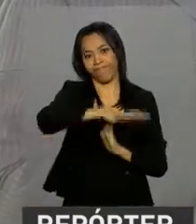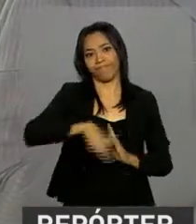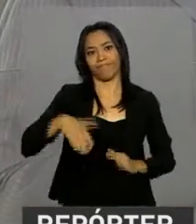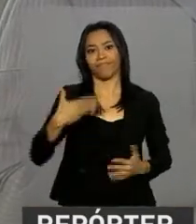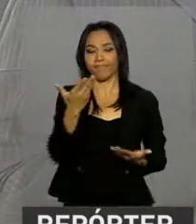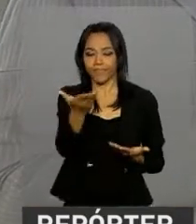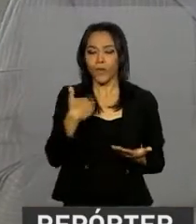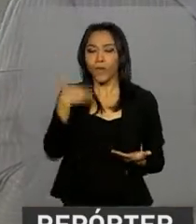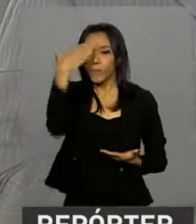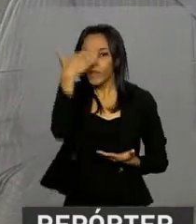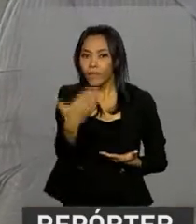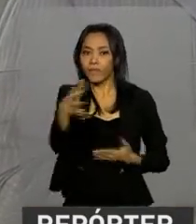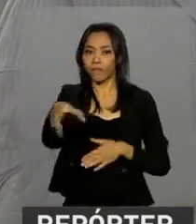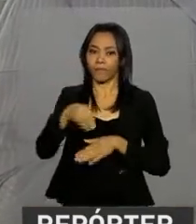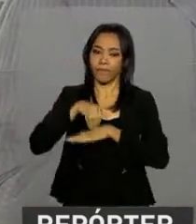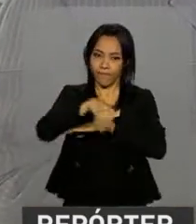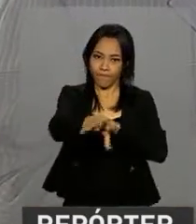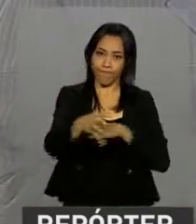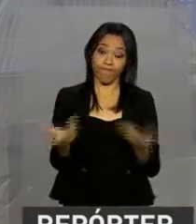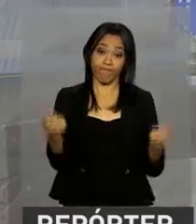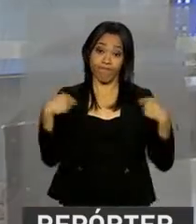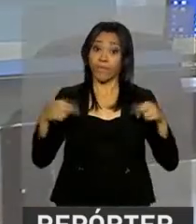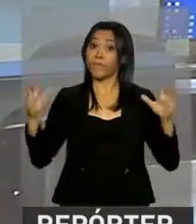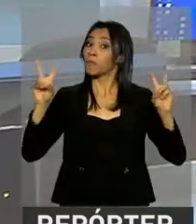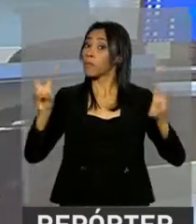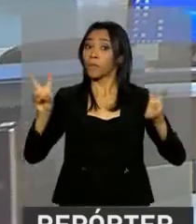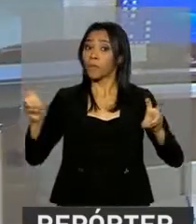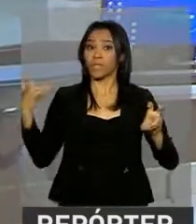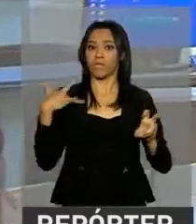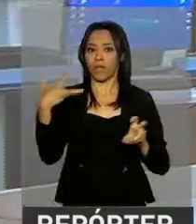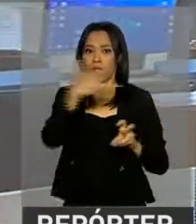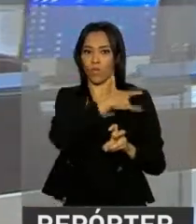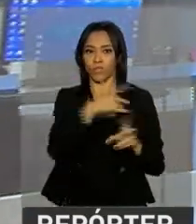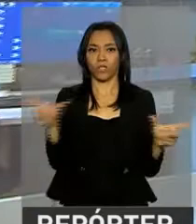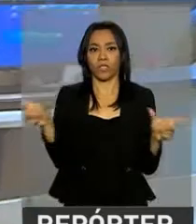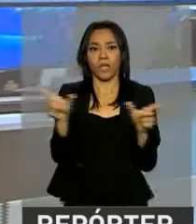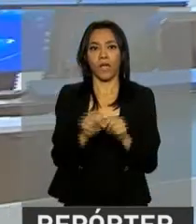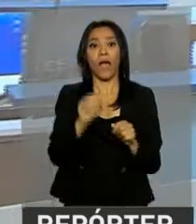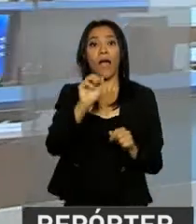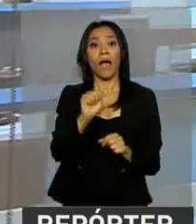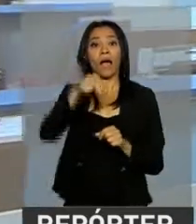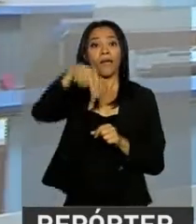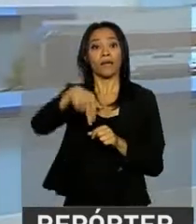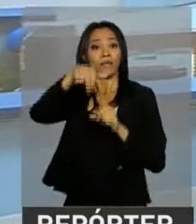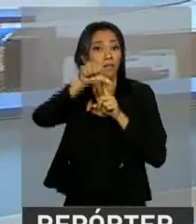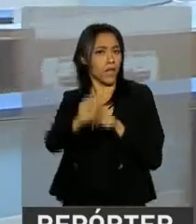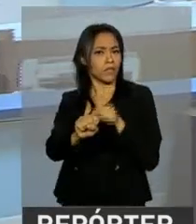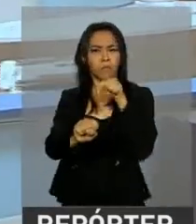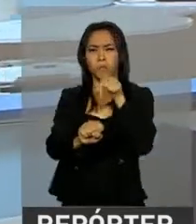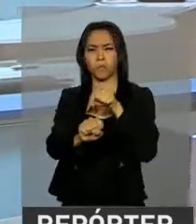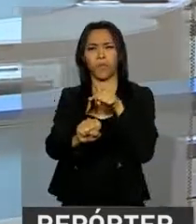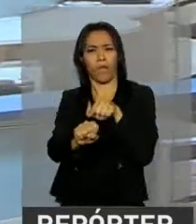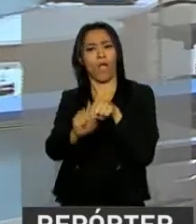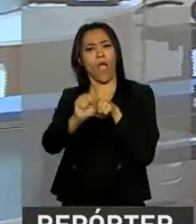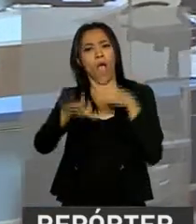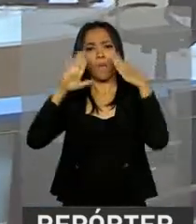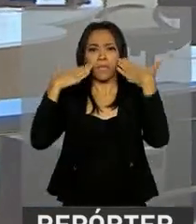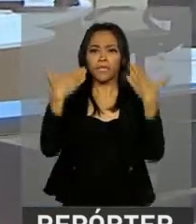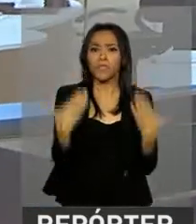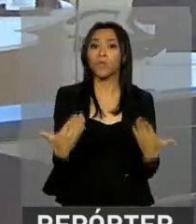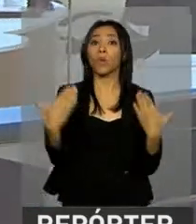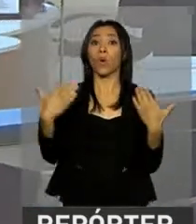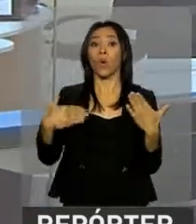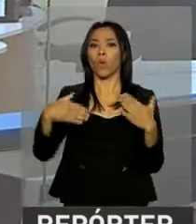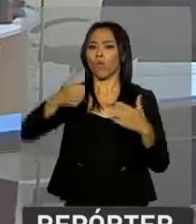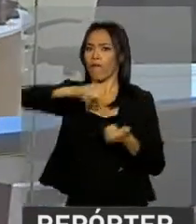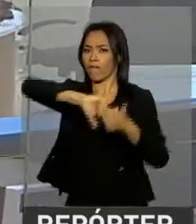Obrigado, João Pedro, pelas suas informações. Falar de saúde agora. A Agência Nacional de Saúde Suplementar, a ANS, apresentou o